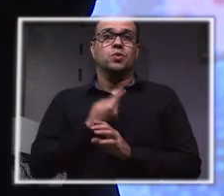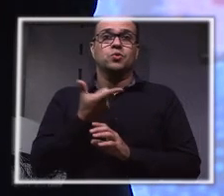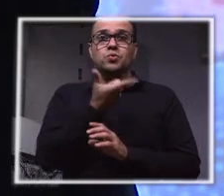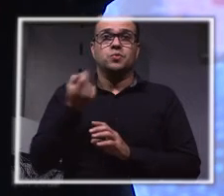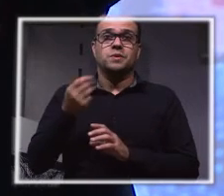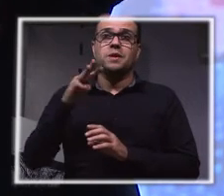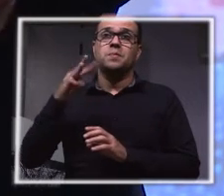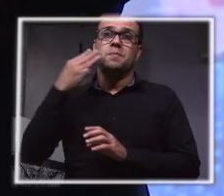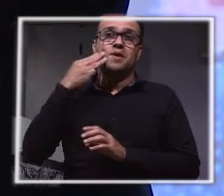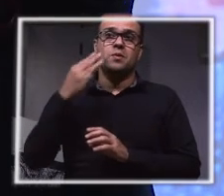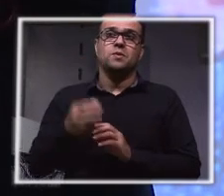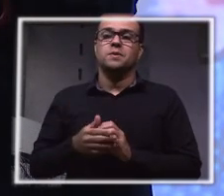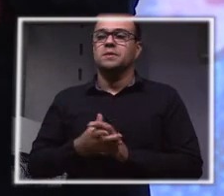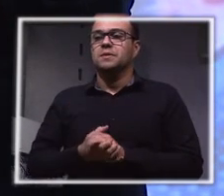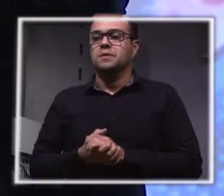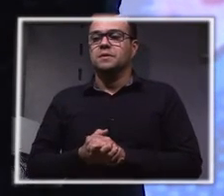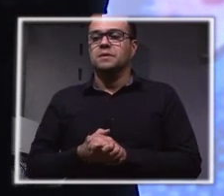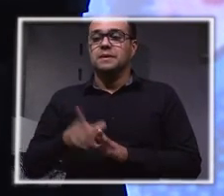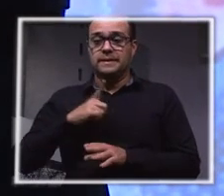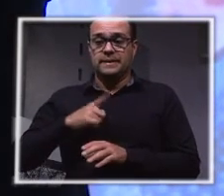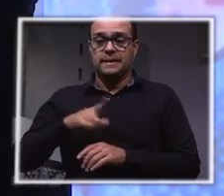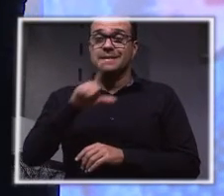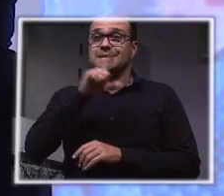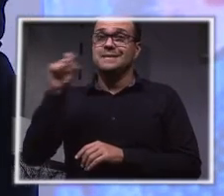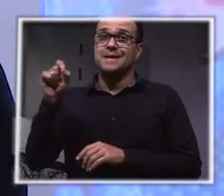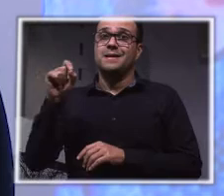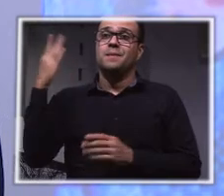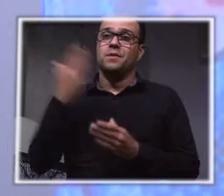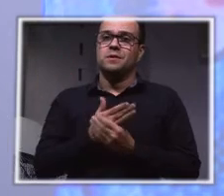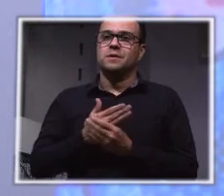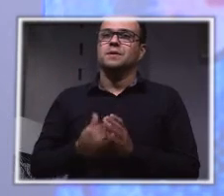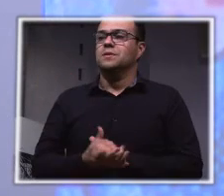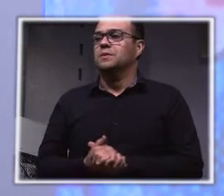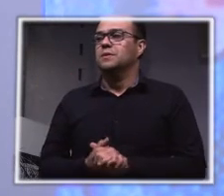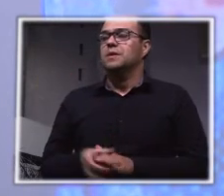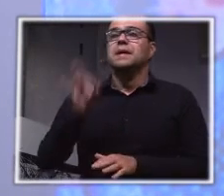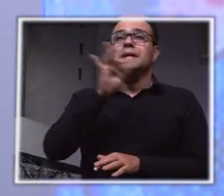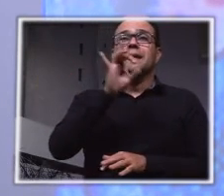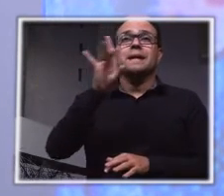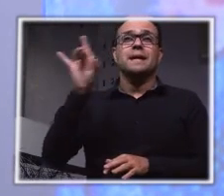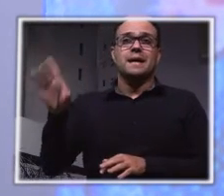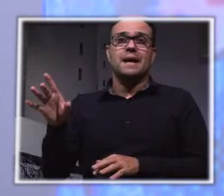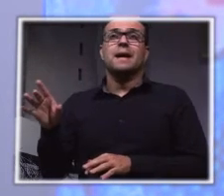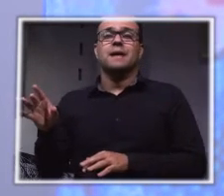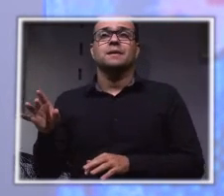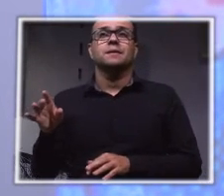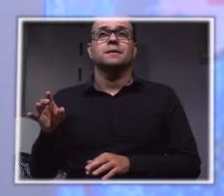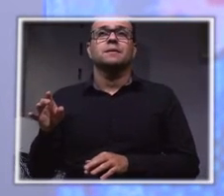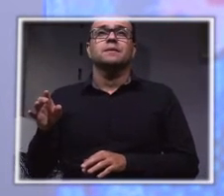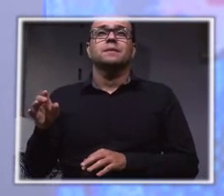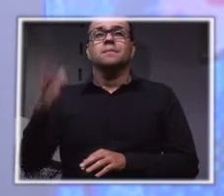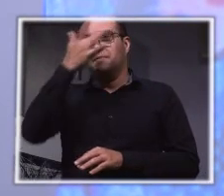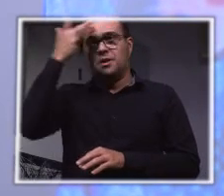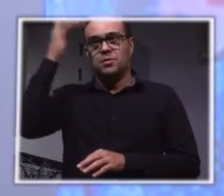milhões de habitantes e 100 de processo, não seria exagero dizer que cada brasileiro hoje possui um